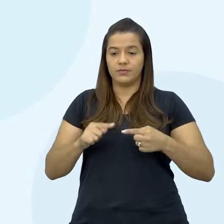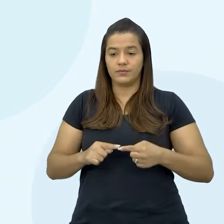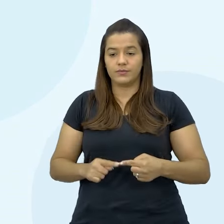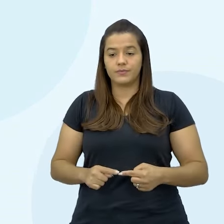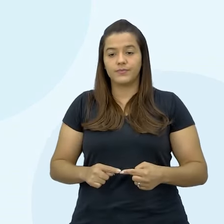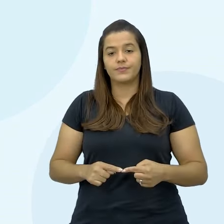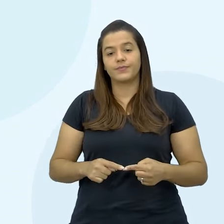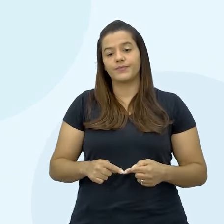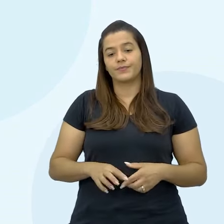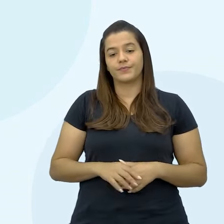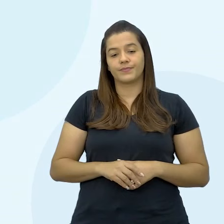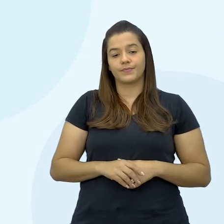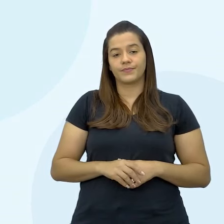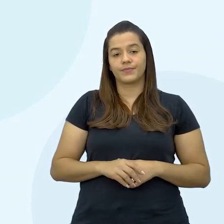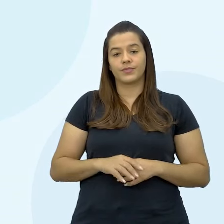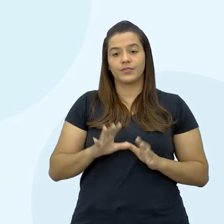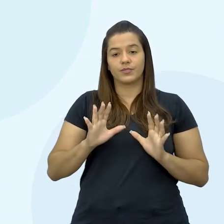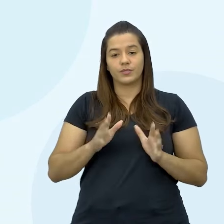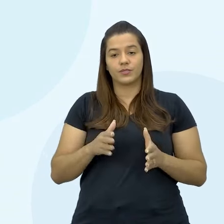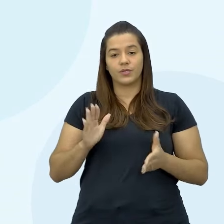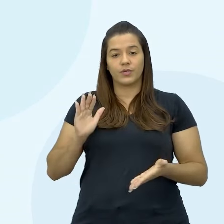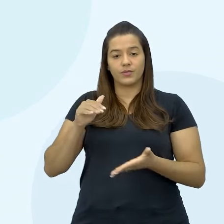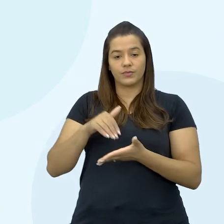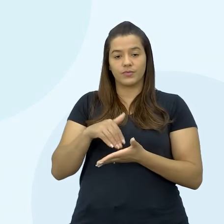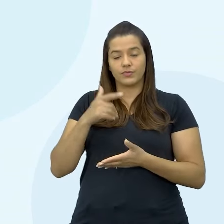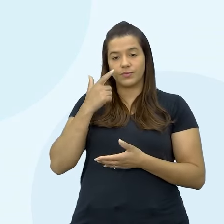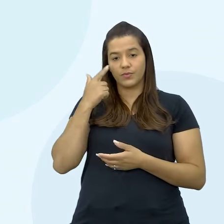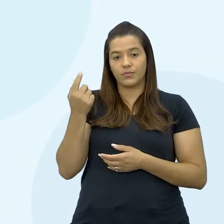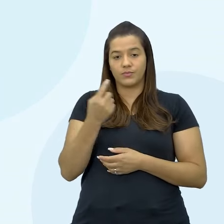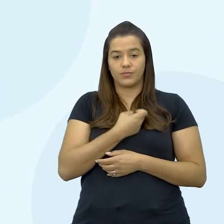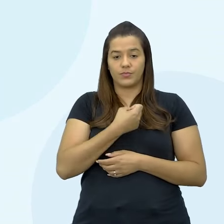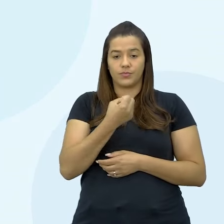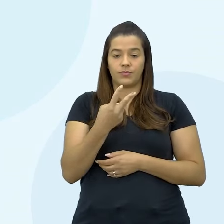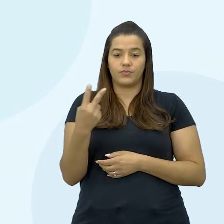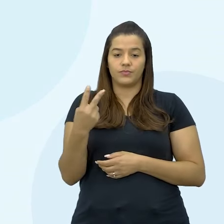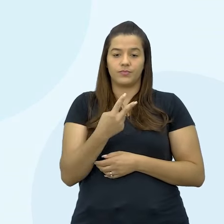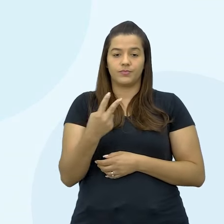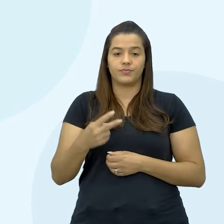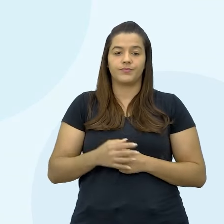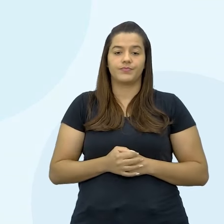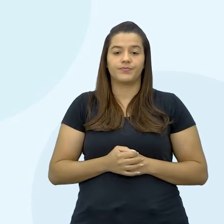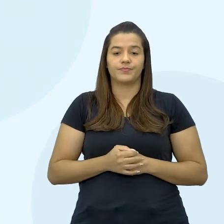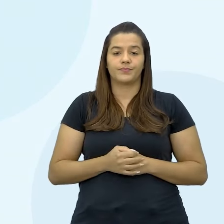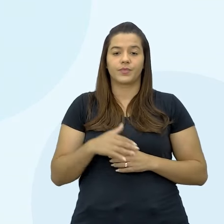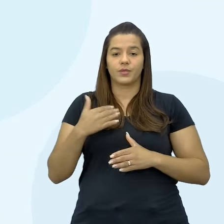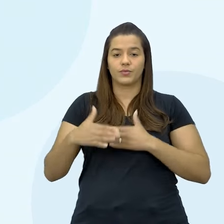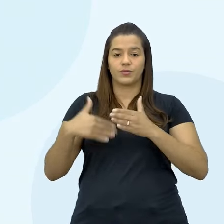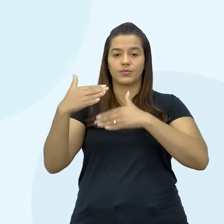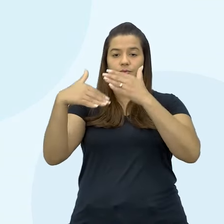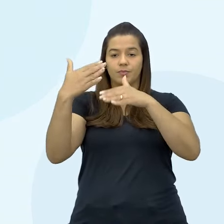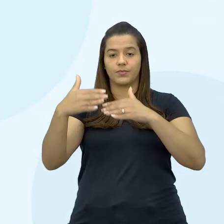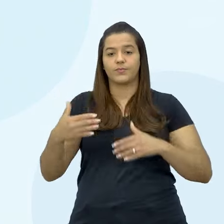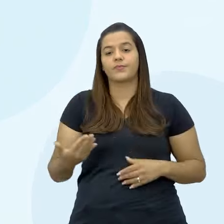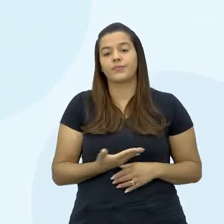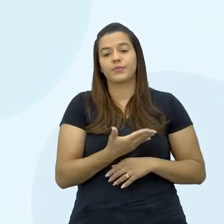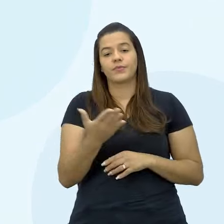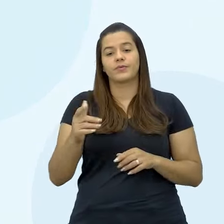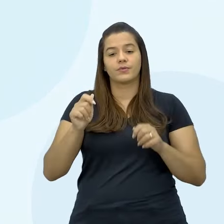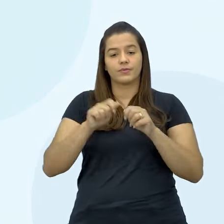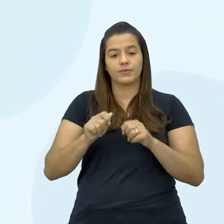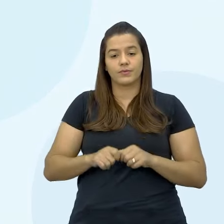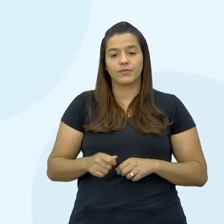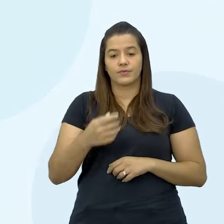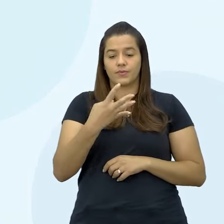aí, pessoal, indo para a fase final, vamos para o slide 22, que é o desdobramento. Então, o que vocês vão fazer nos